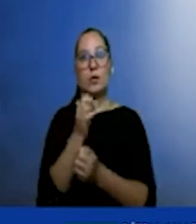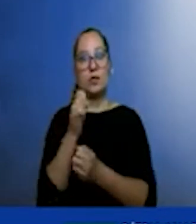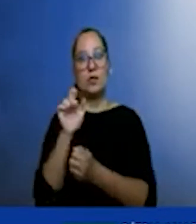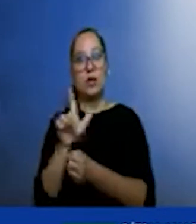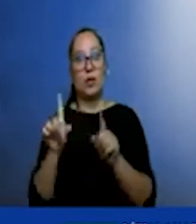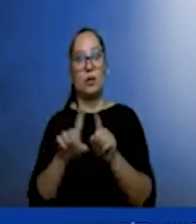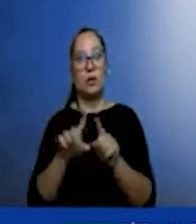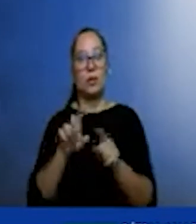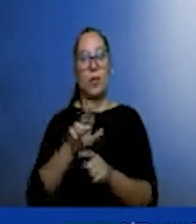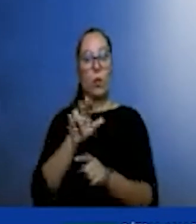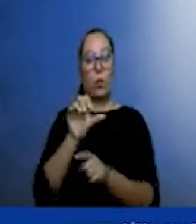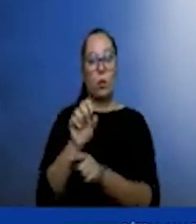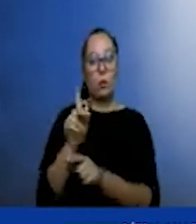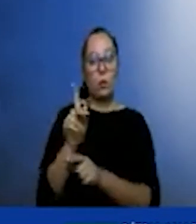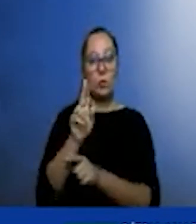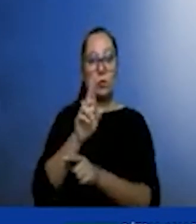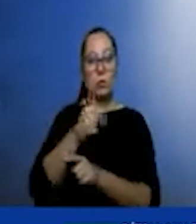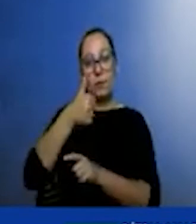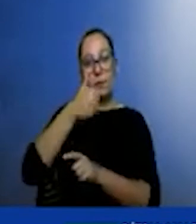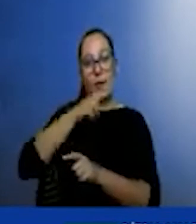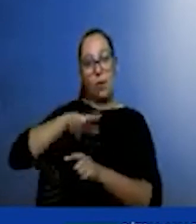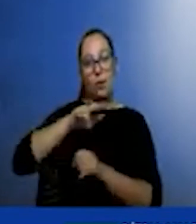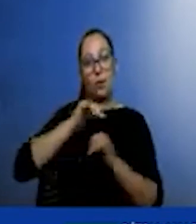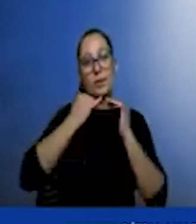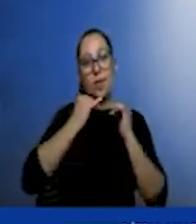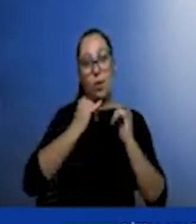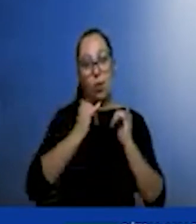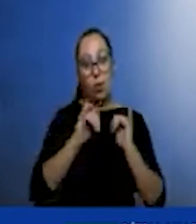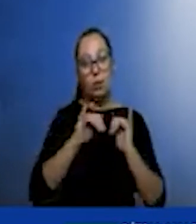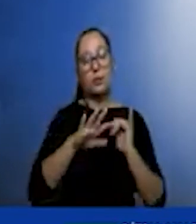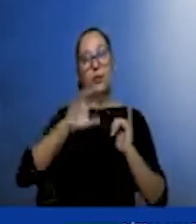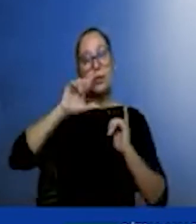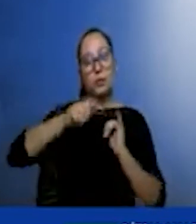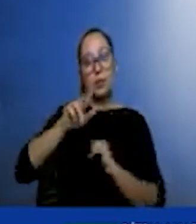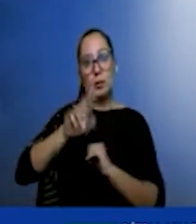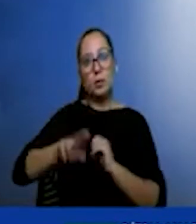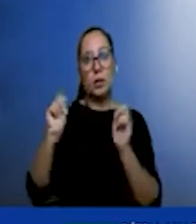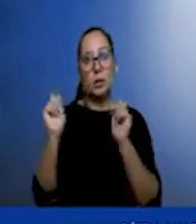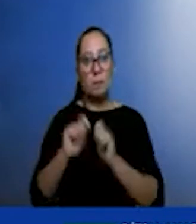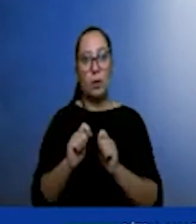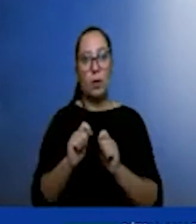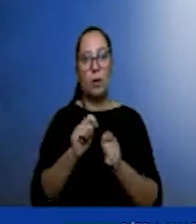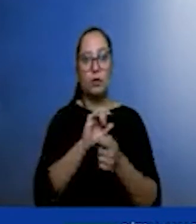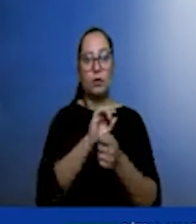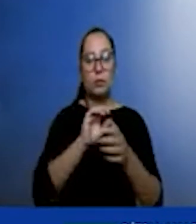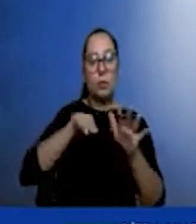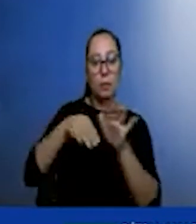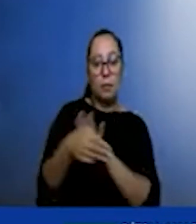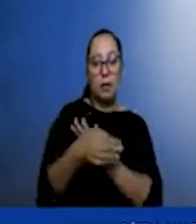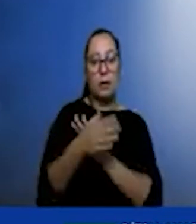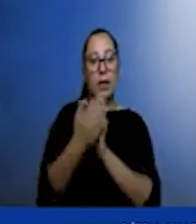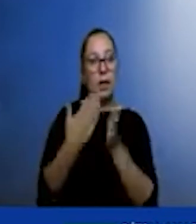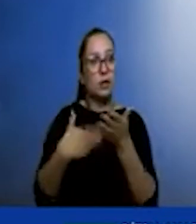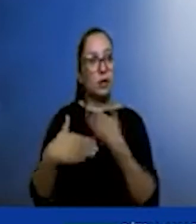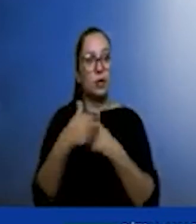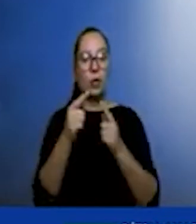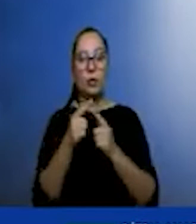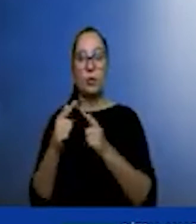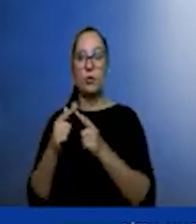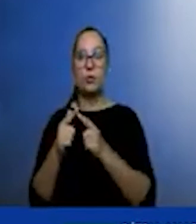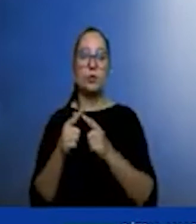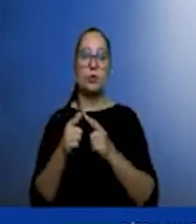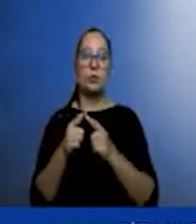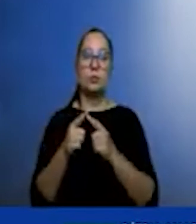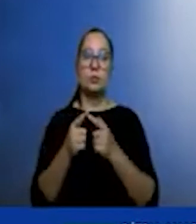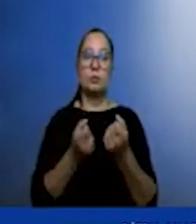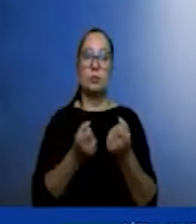para usar nos ônibus, mas é célula de combustível que poderá ser usada com seus devidos ajustes em todos os tipos de veículo,